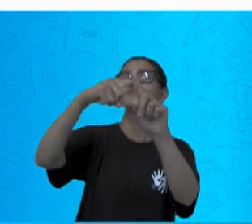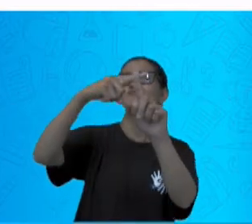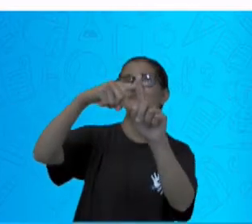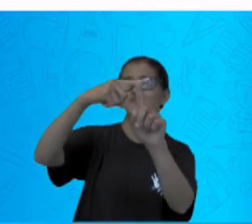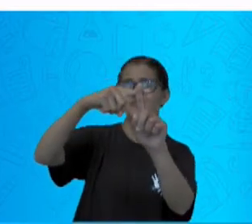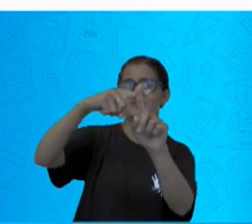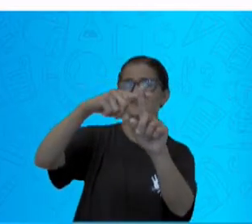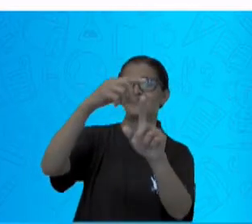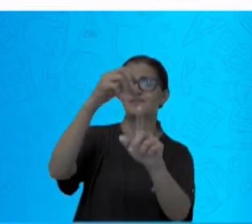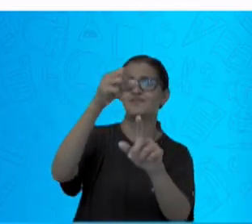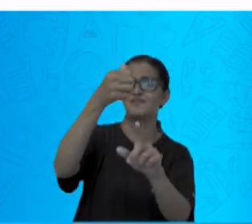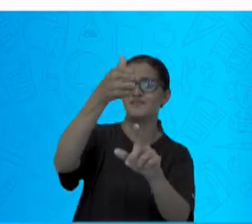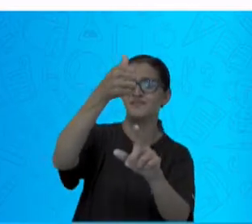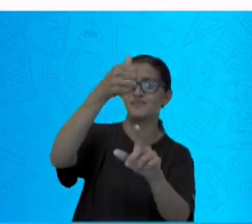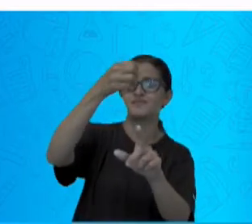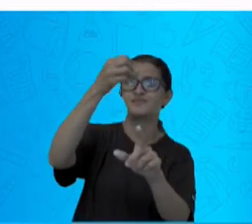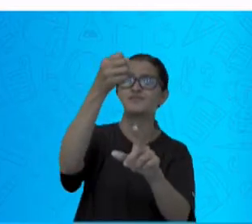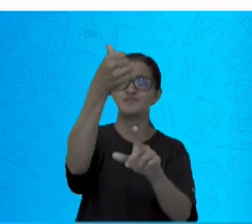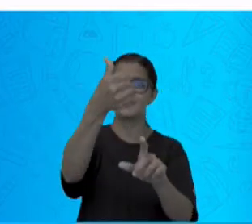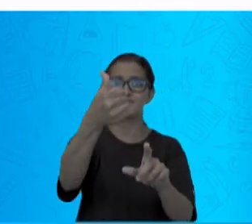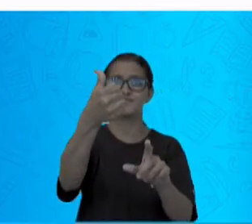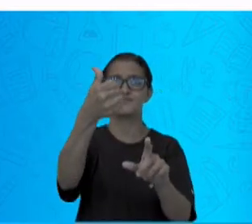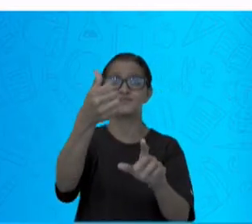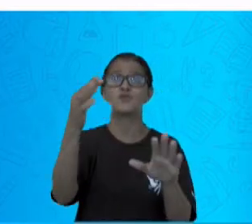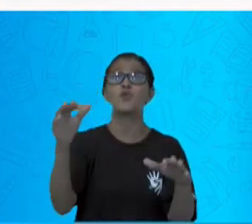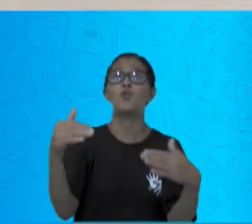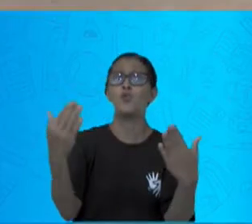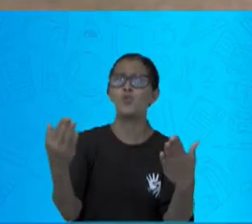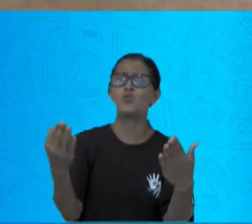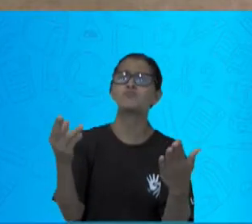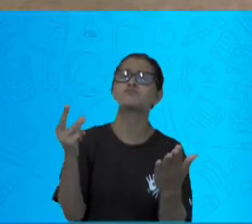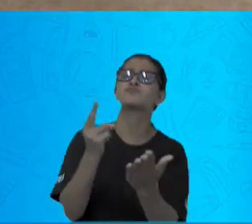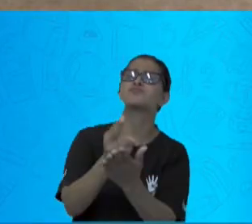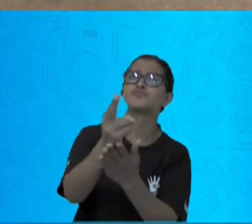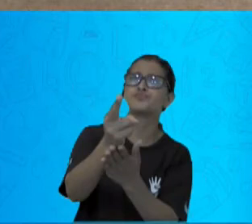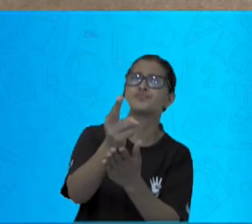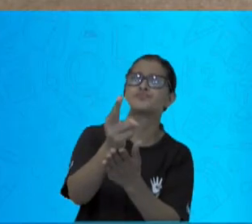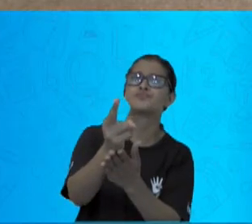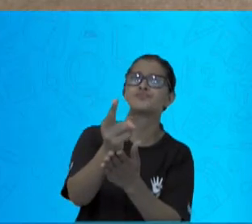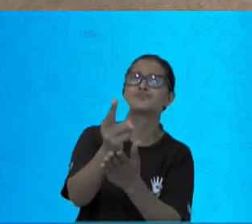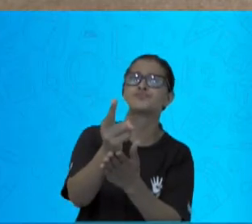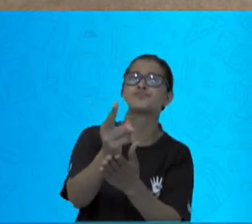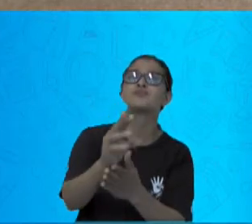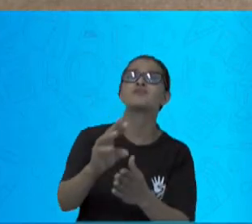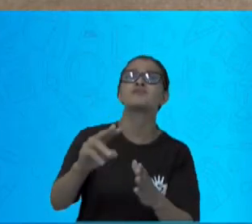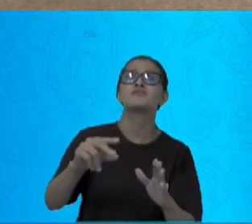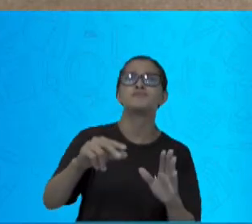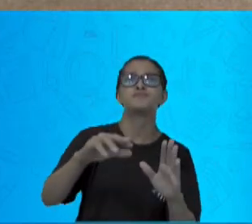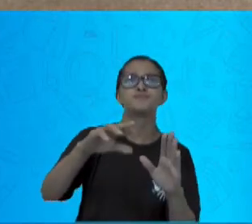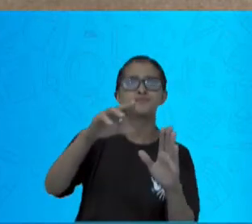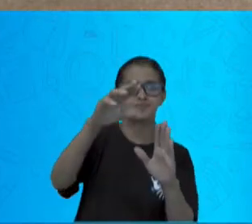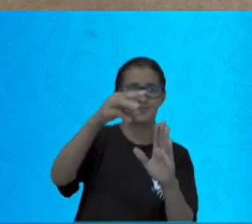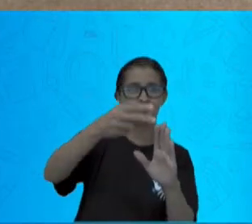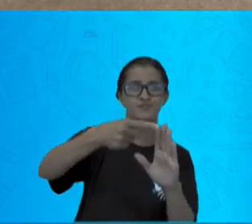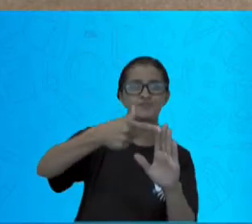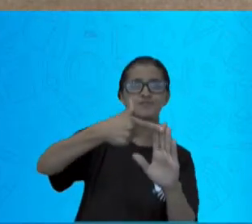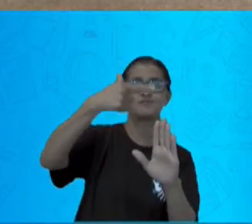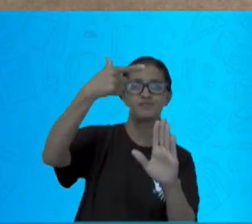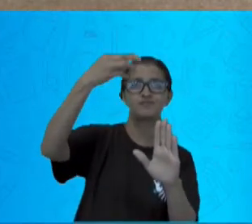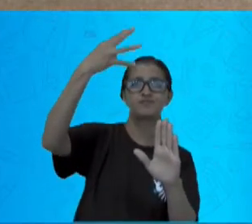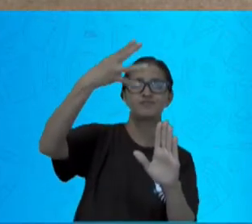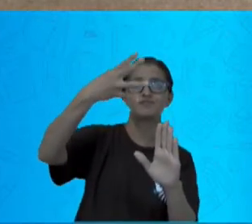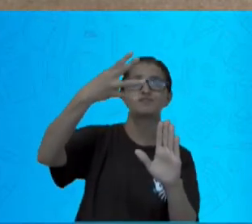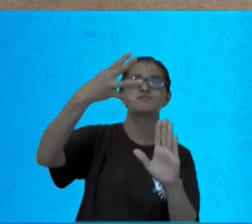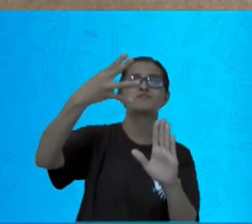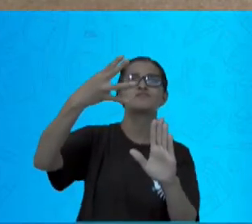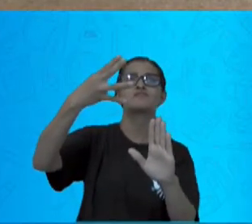você quisesse já fazer direto, ó, 2 elevado a 4. Então, você tem 2 vezes 2, 4. 4 vezes 2,